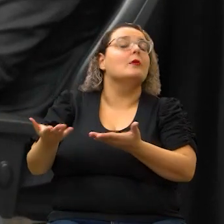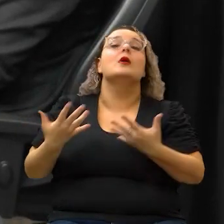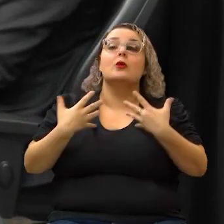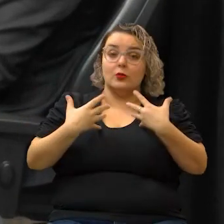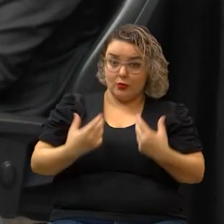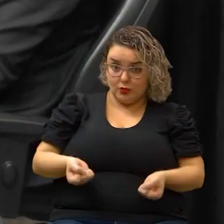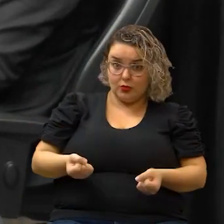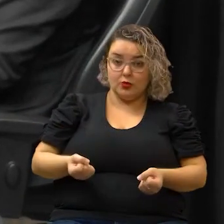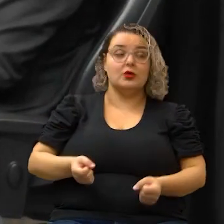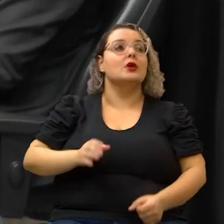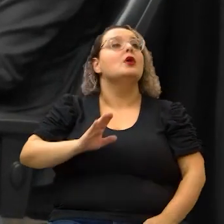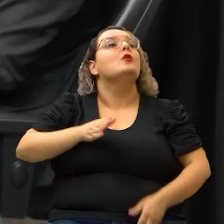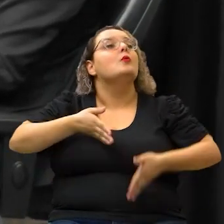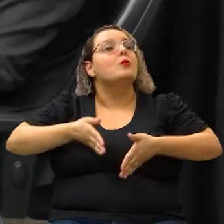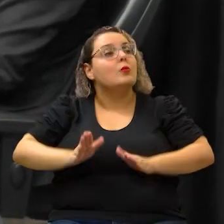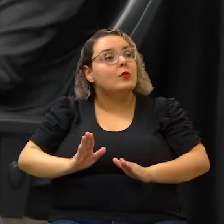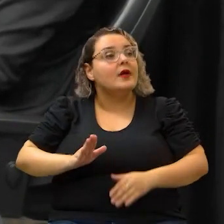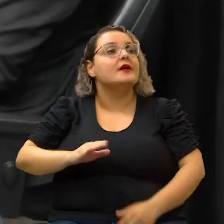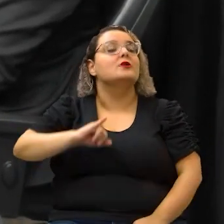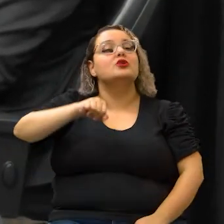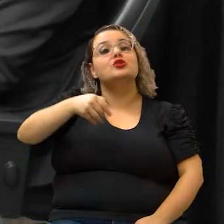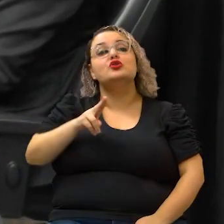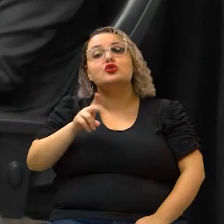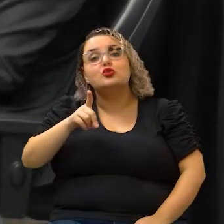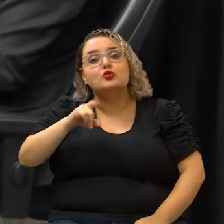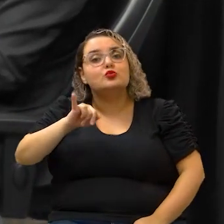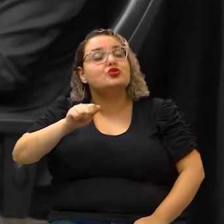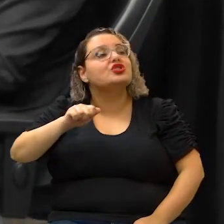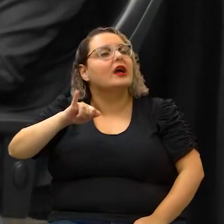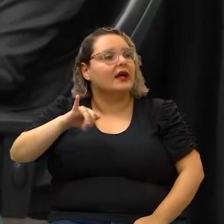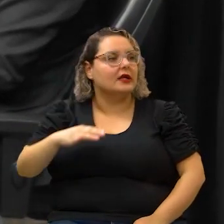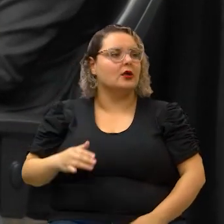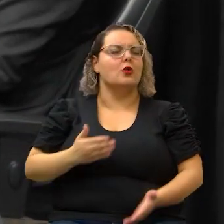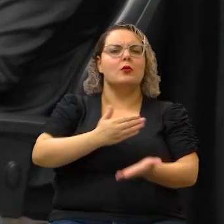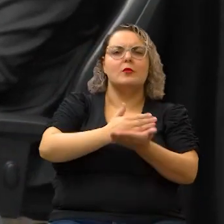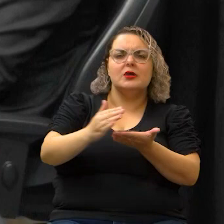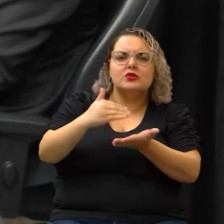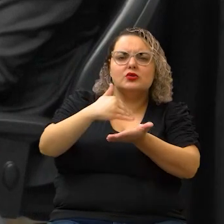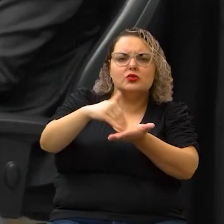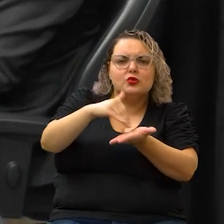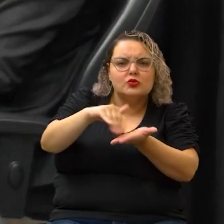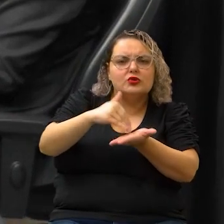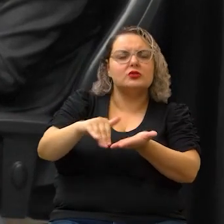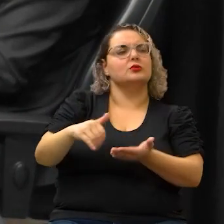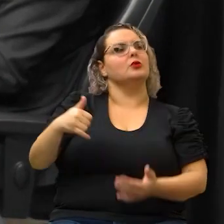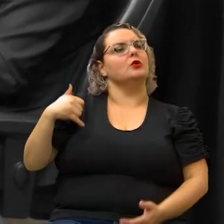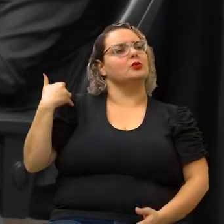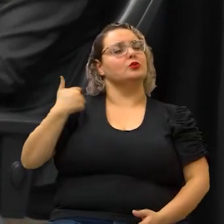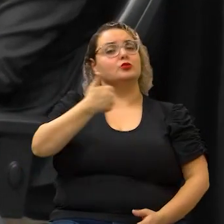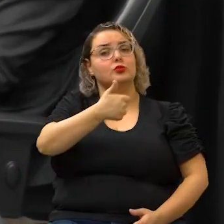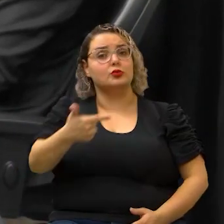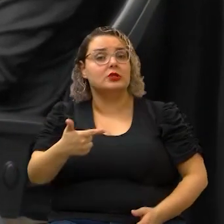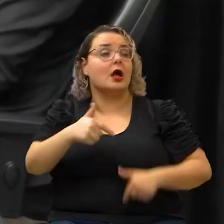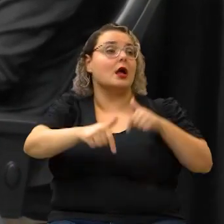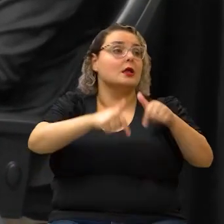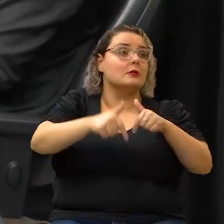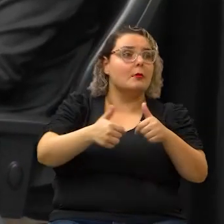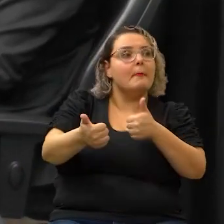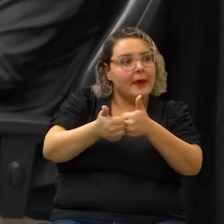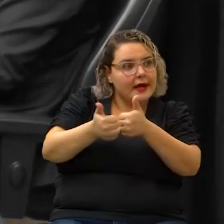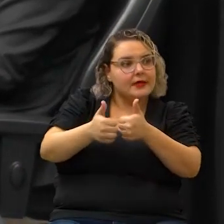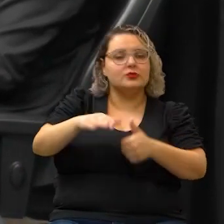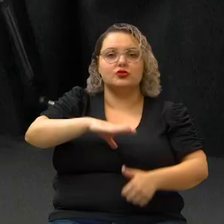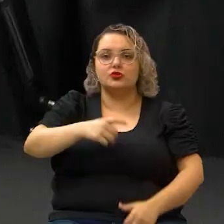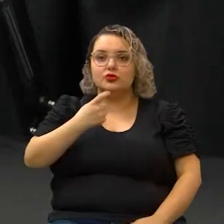é de Jundiaí, começou a trabalhar aos 12 anos em um escritório de contabilidade, aqui pertinho de Campinas,